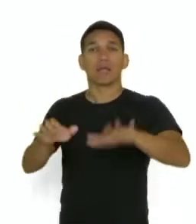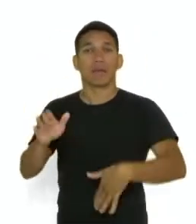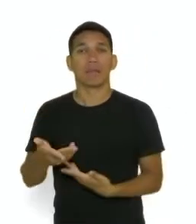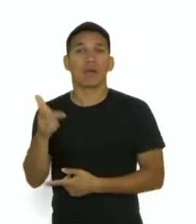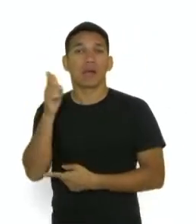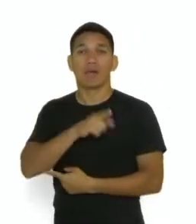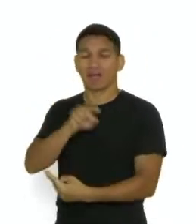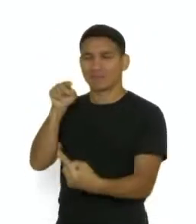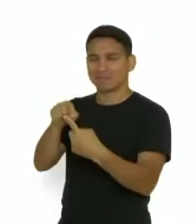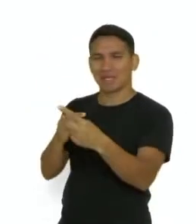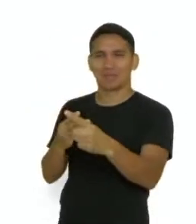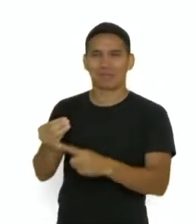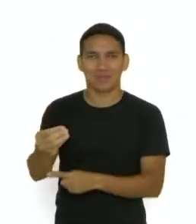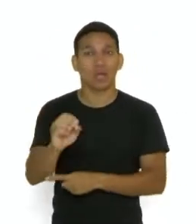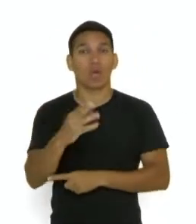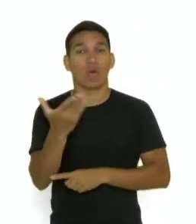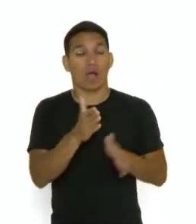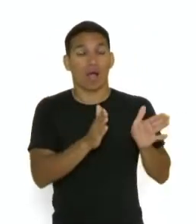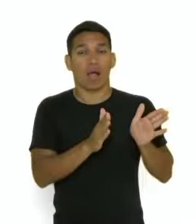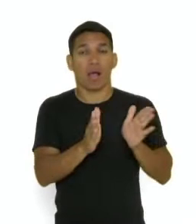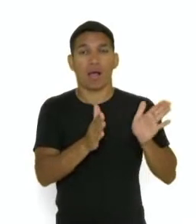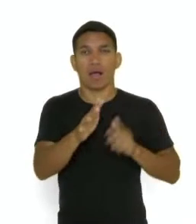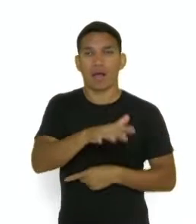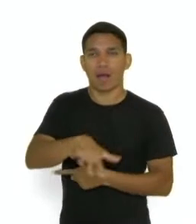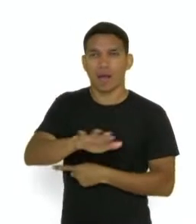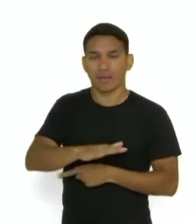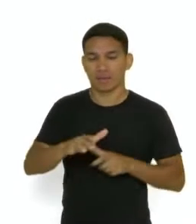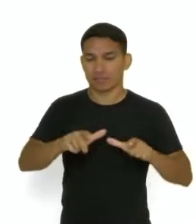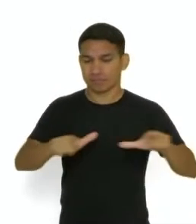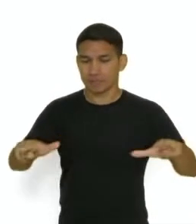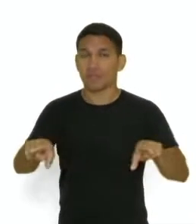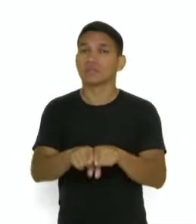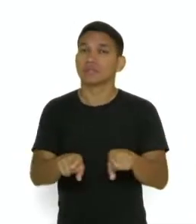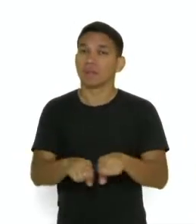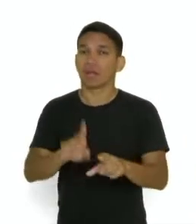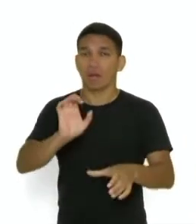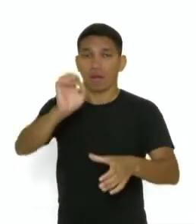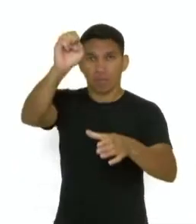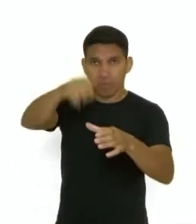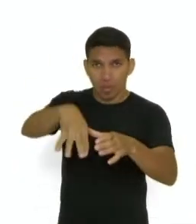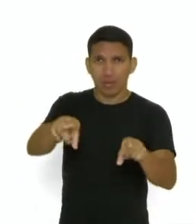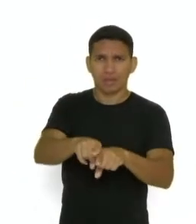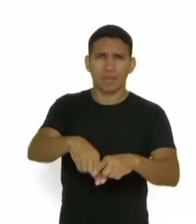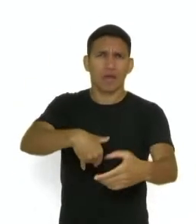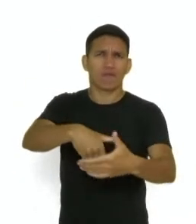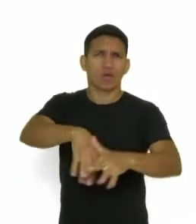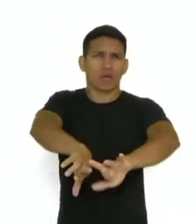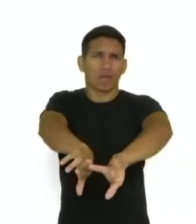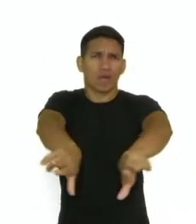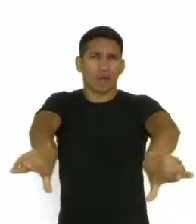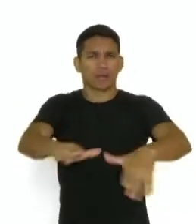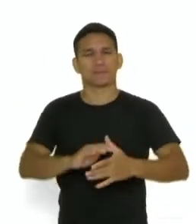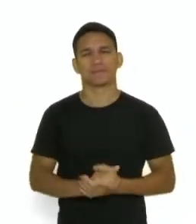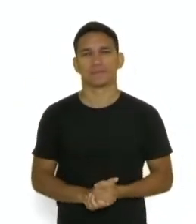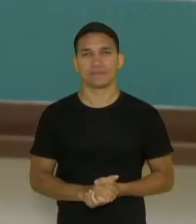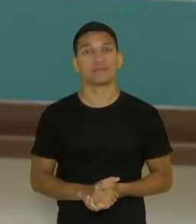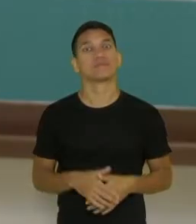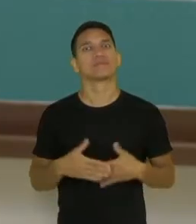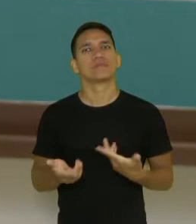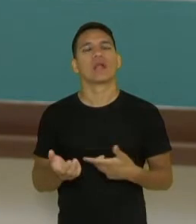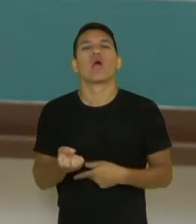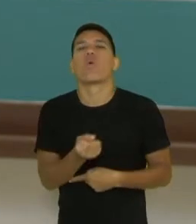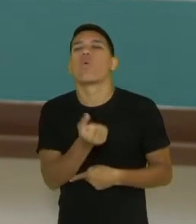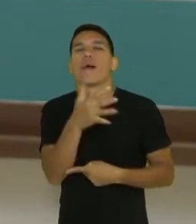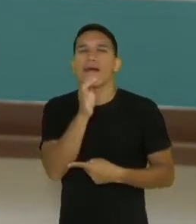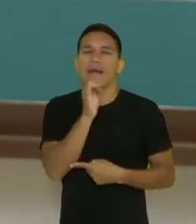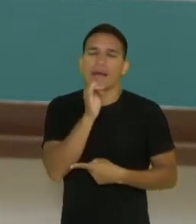nessa ou setor do Campo né como também outros exemplos bastante e turismo de futebol entre outros e quais